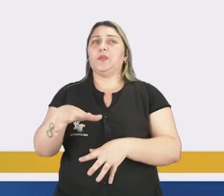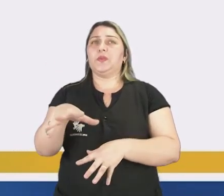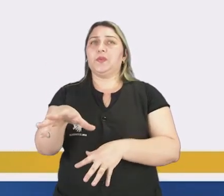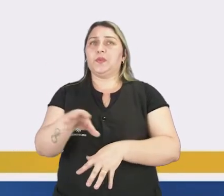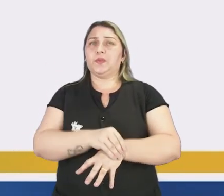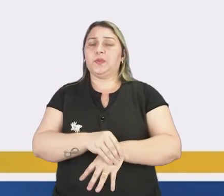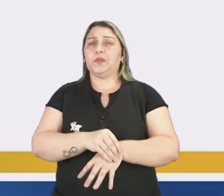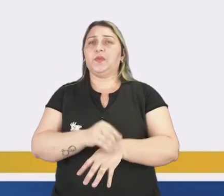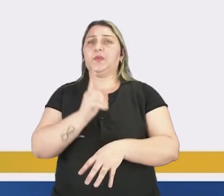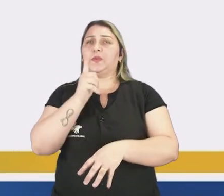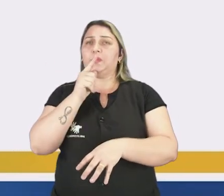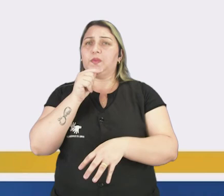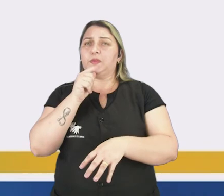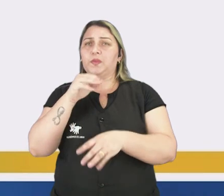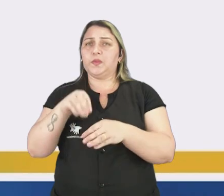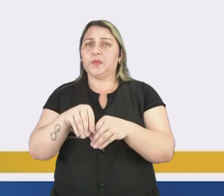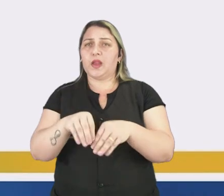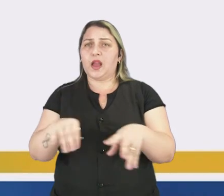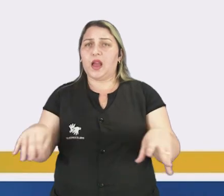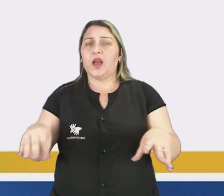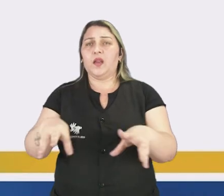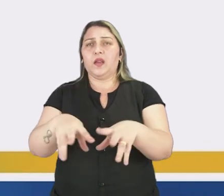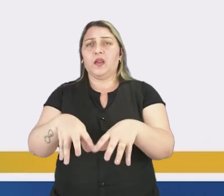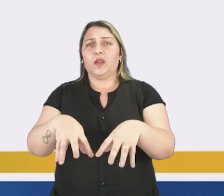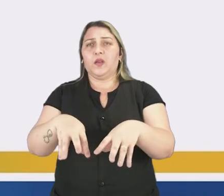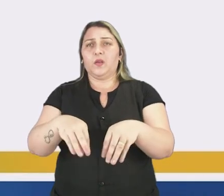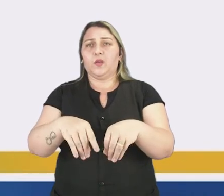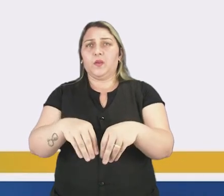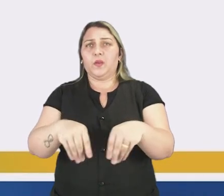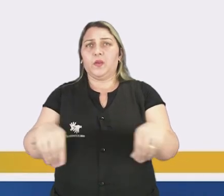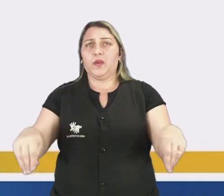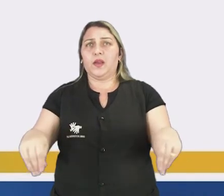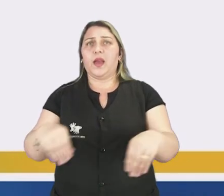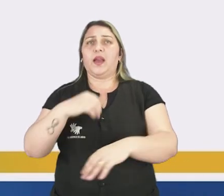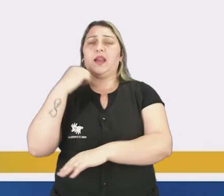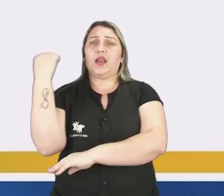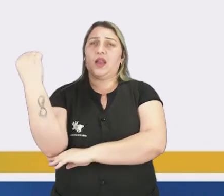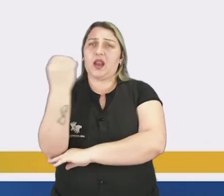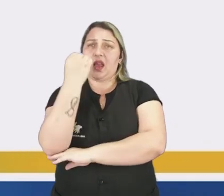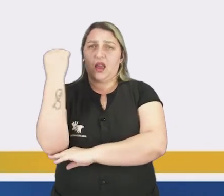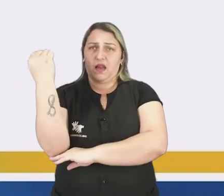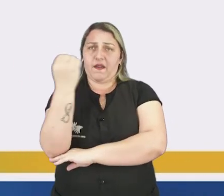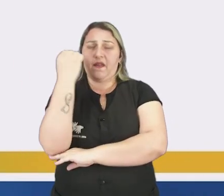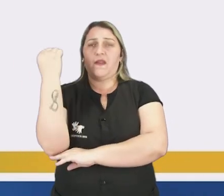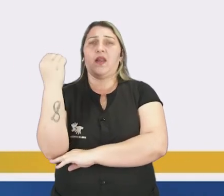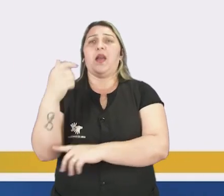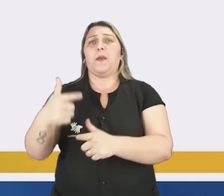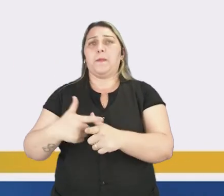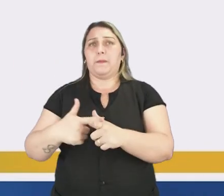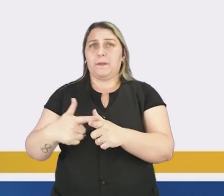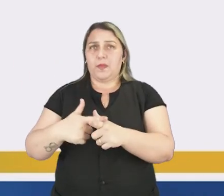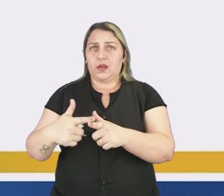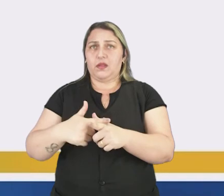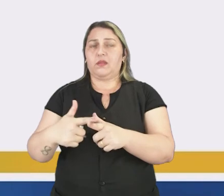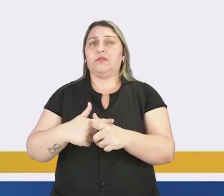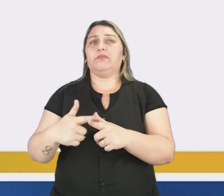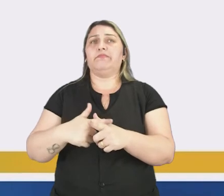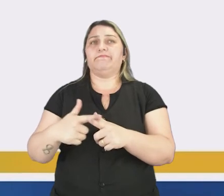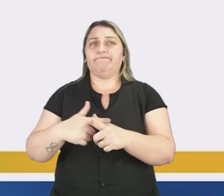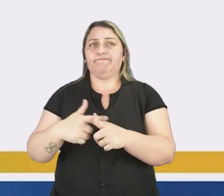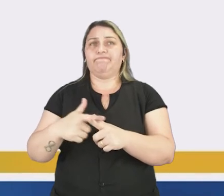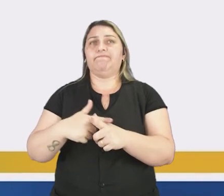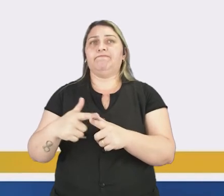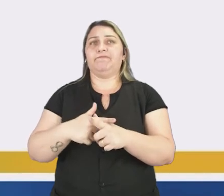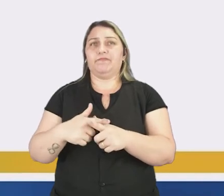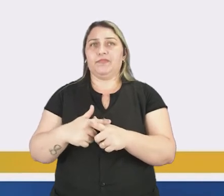contaminação do solo, dos lençóis freáticos, ocasionando assim graves problemas socioambientais que aderão